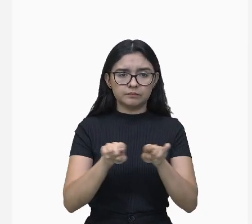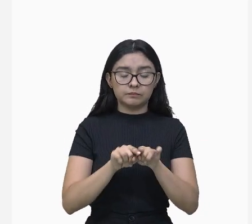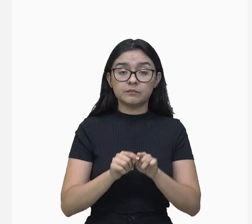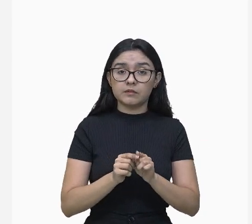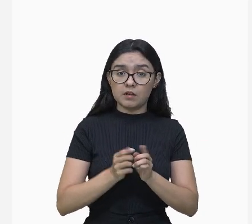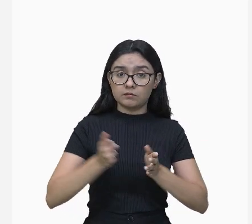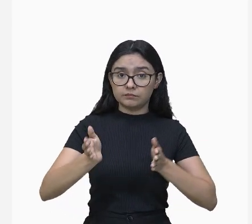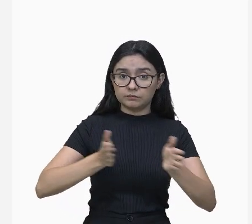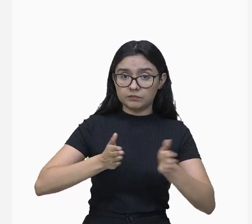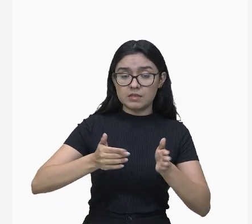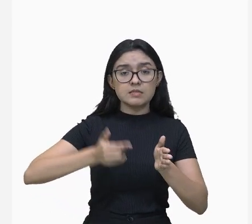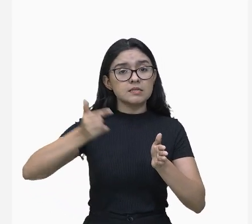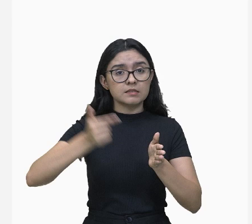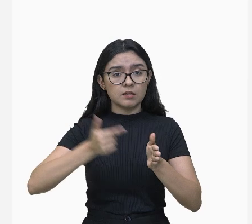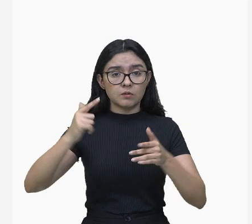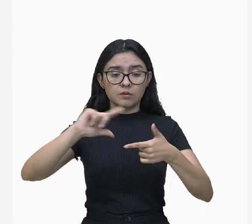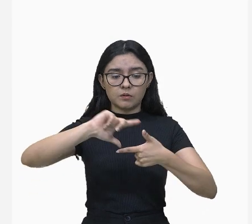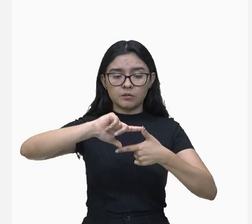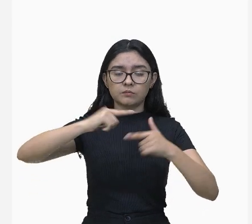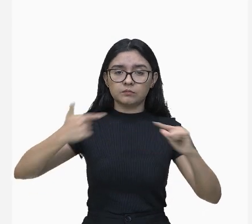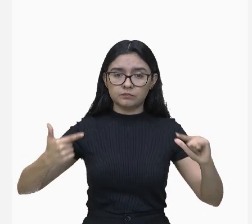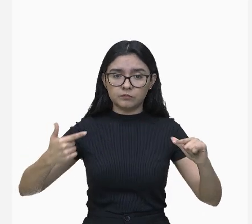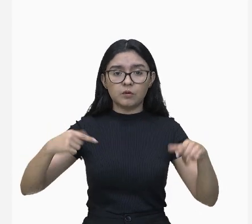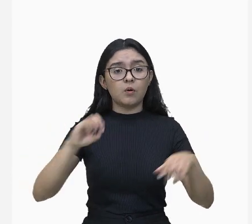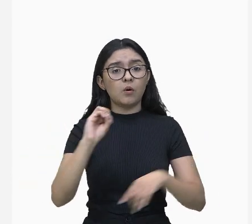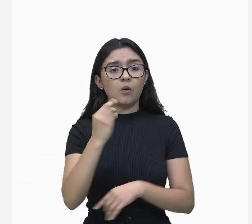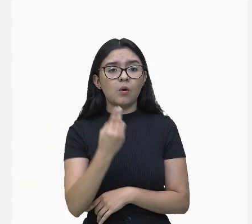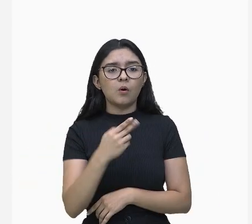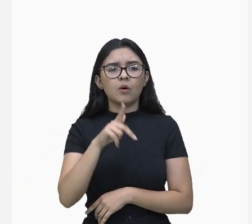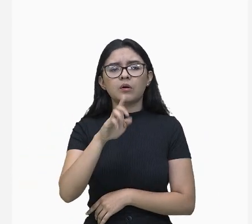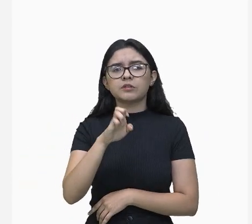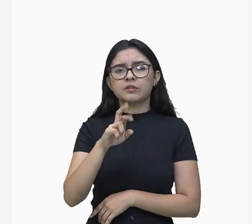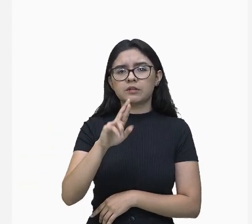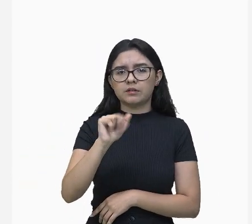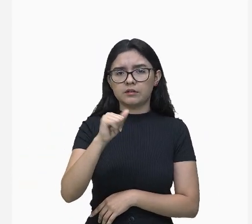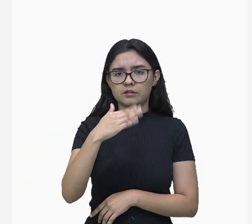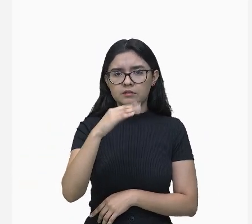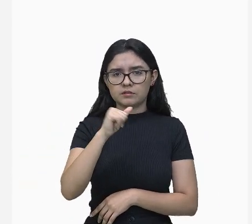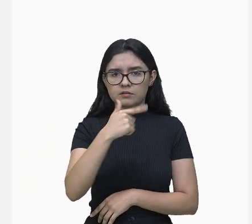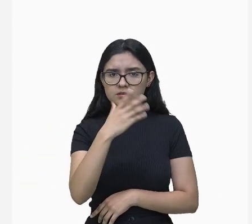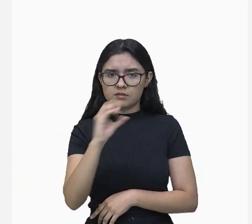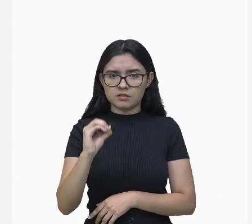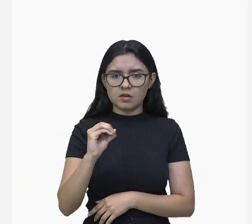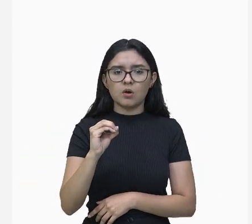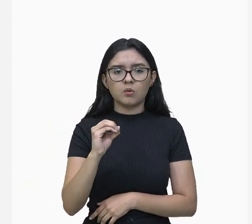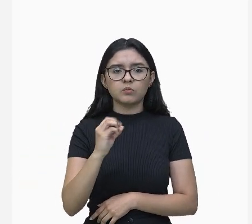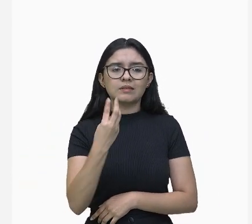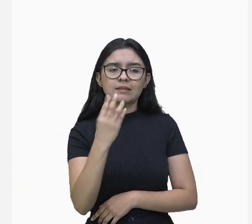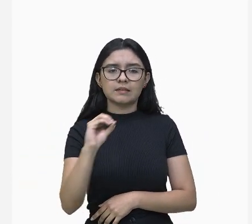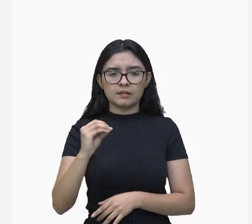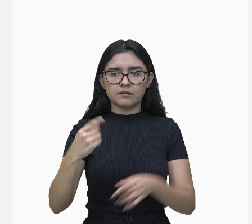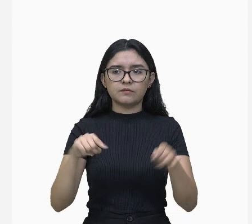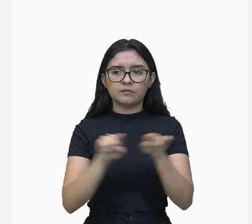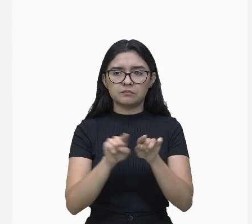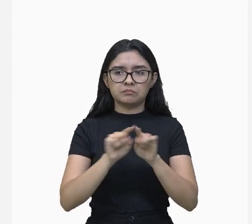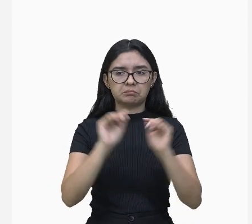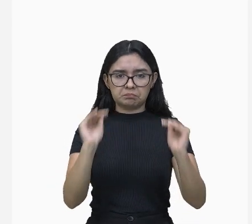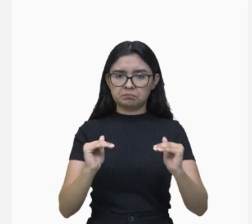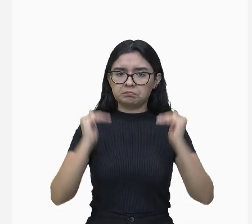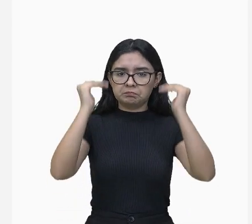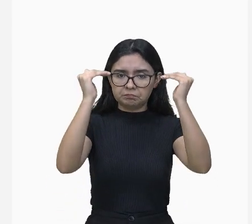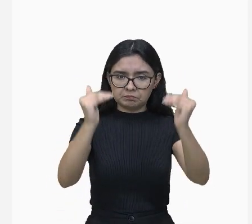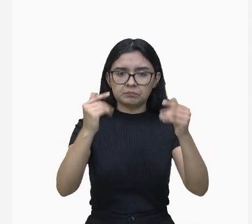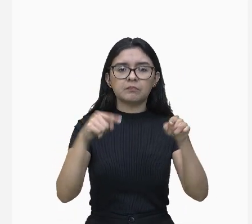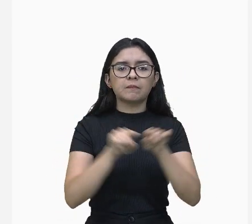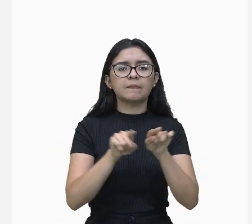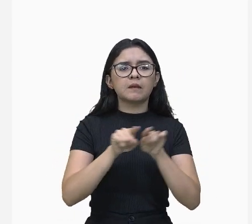geração modernista, ou geração de 30, foi considerada a fase áurea do modernismo brasileiro. O nacionalismo